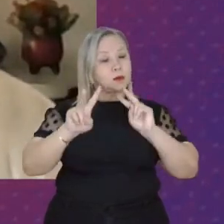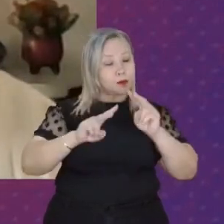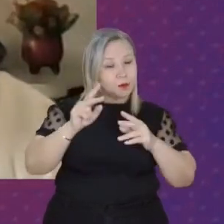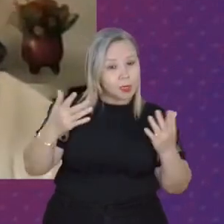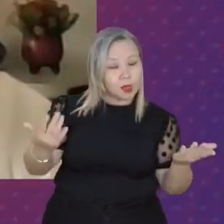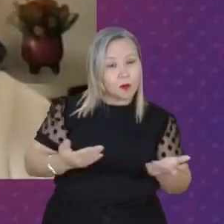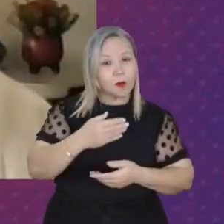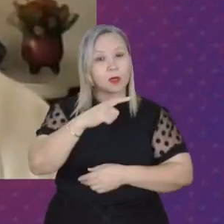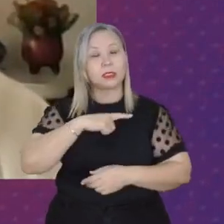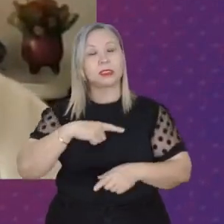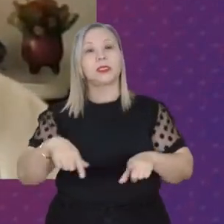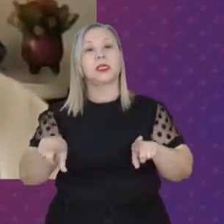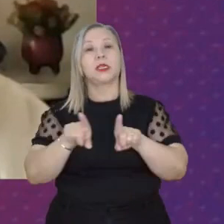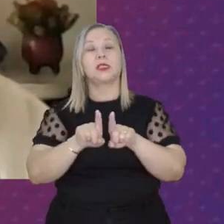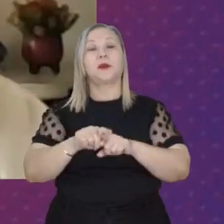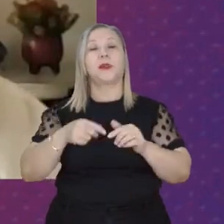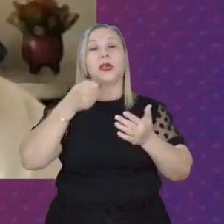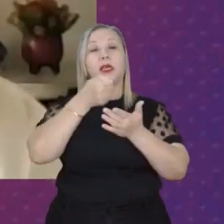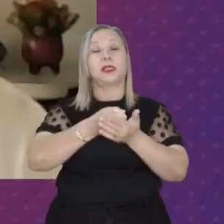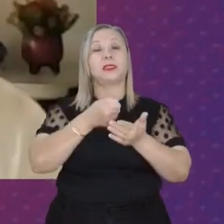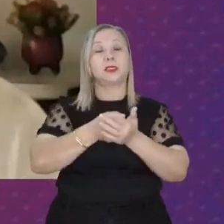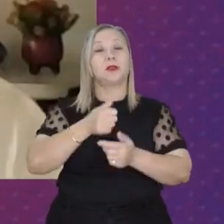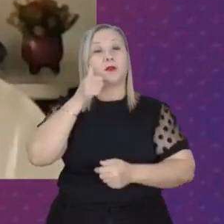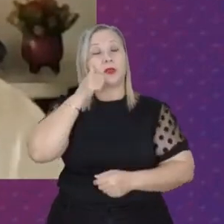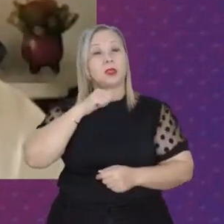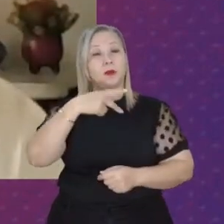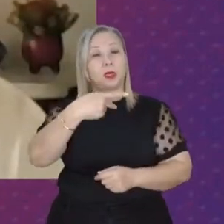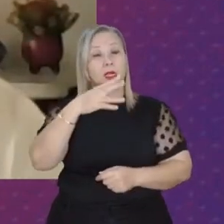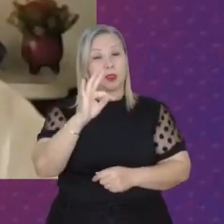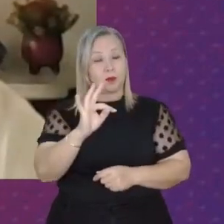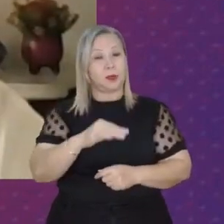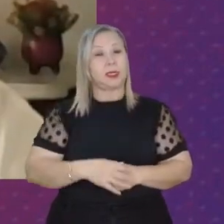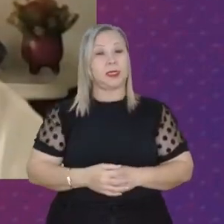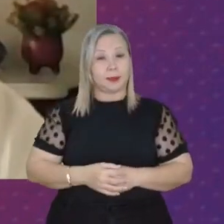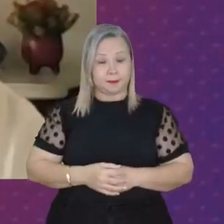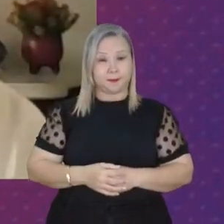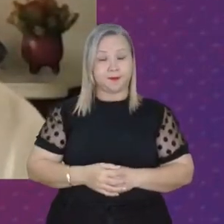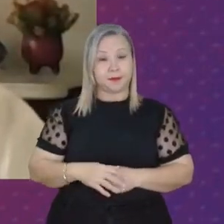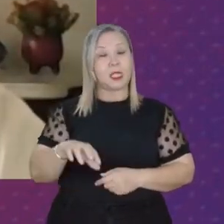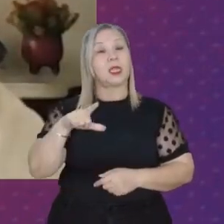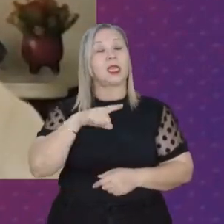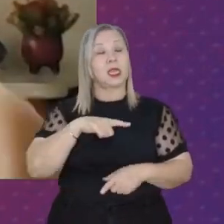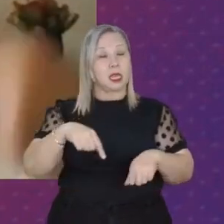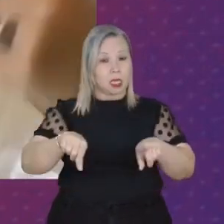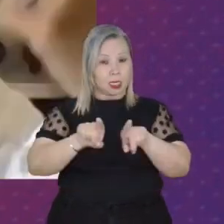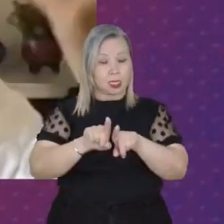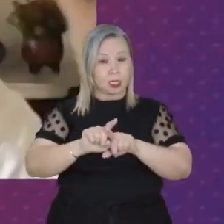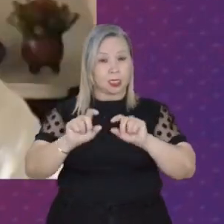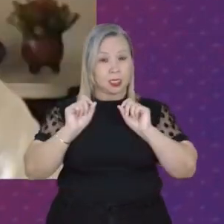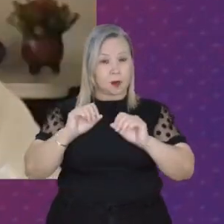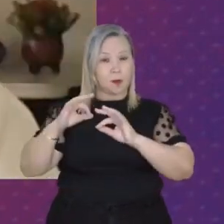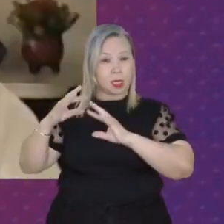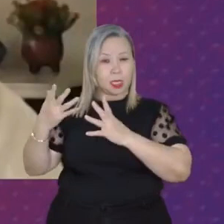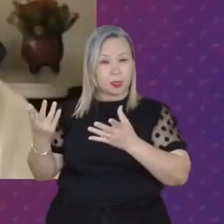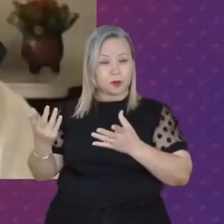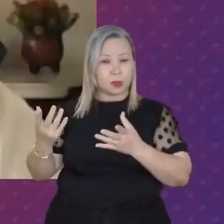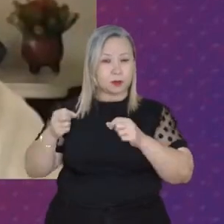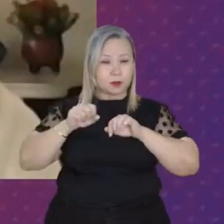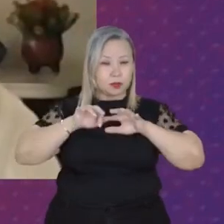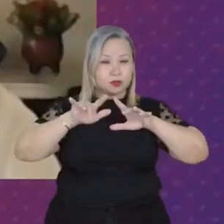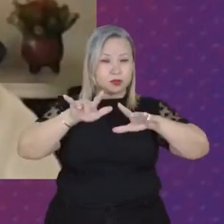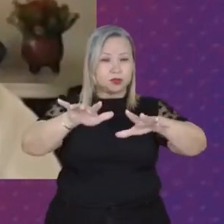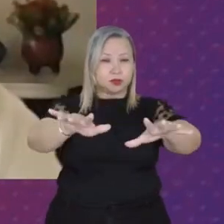ela tem também, essa luta das mulheres no PT, ela tem também uma repercussão